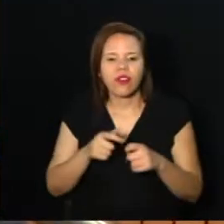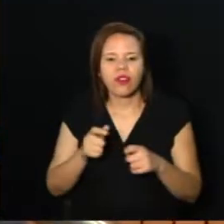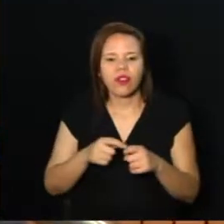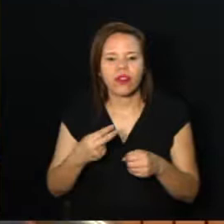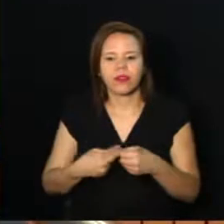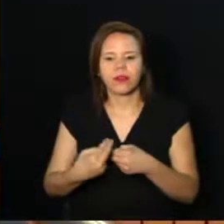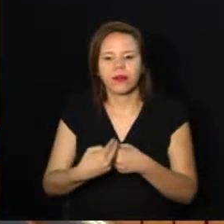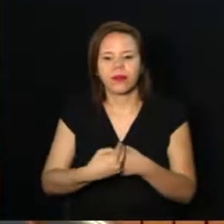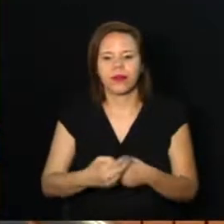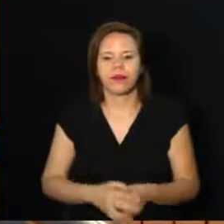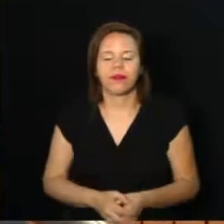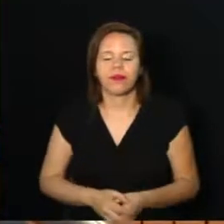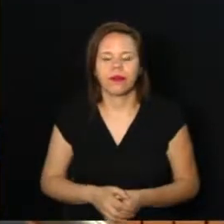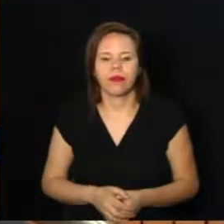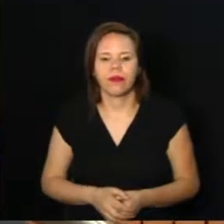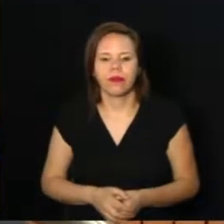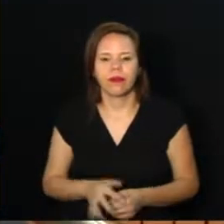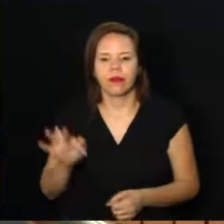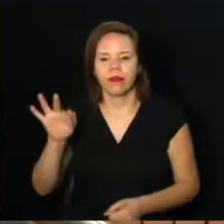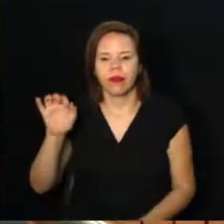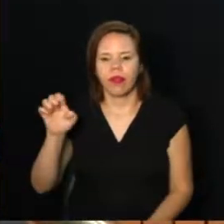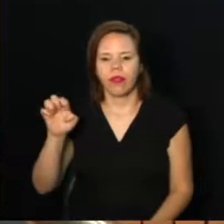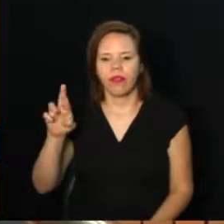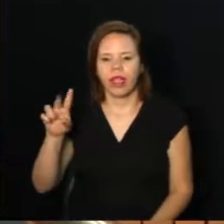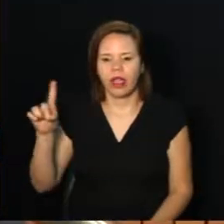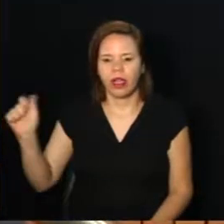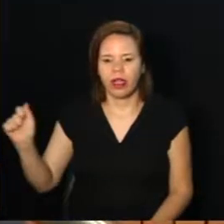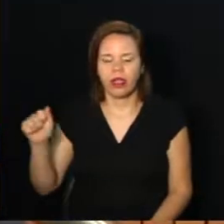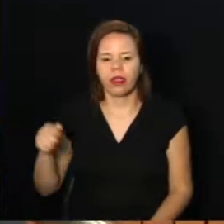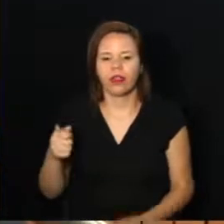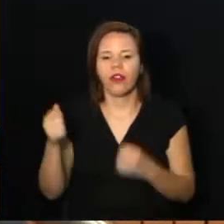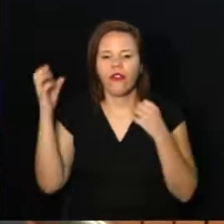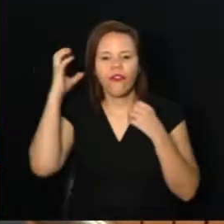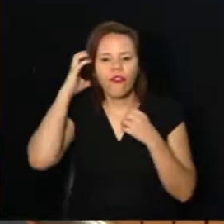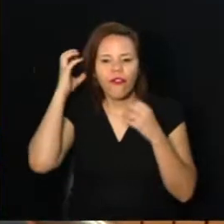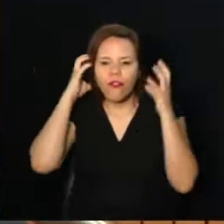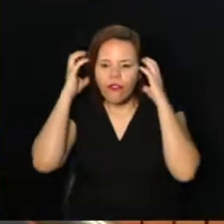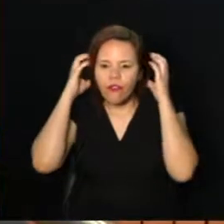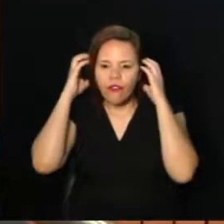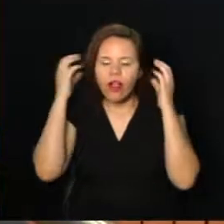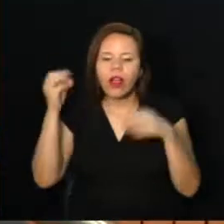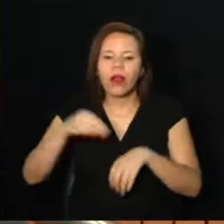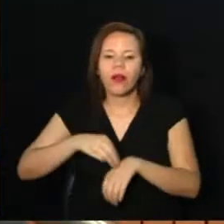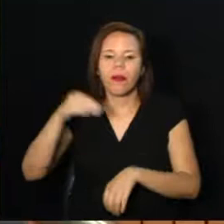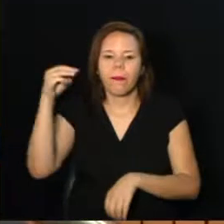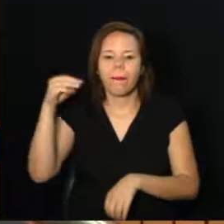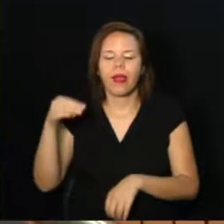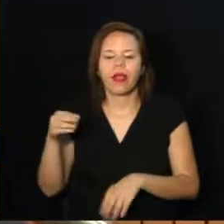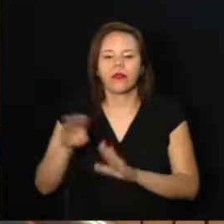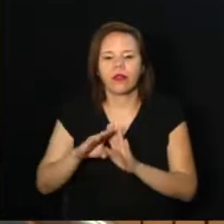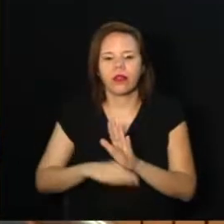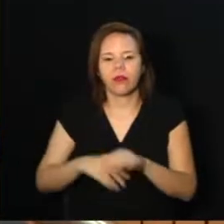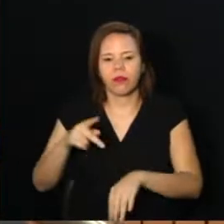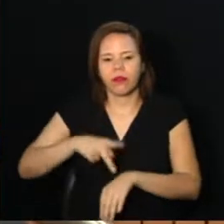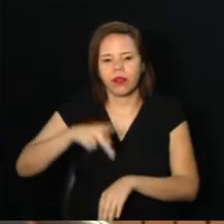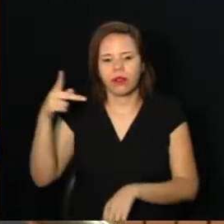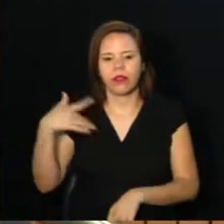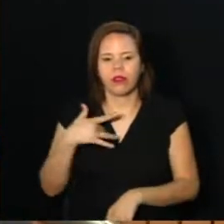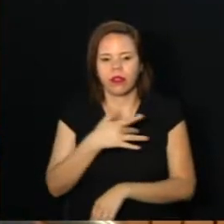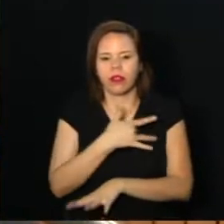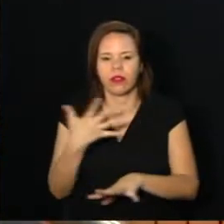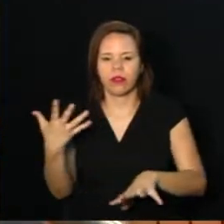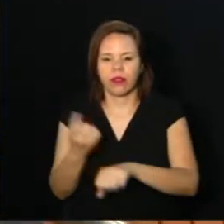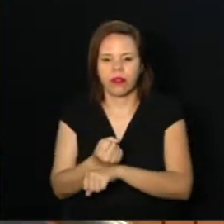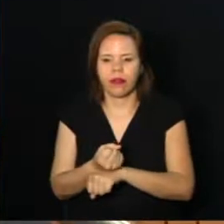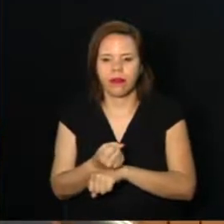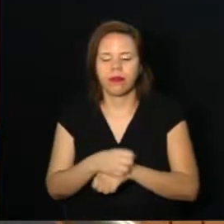Unicamp. Fernanda Caroline da Silva, fonoaudióloga, mestre do Programa de Pós-Graduação em Saúde Interdisciplinar